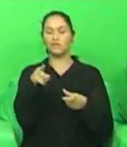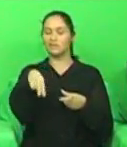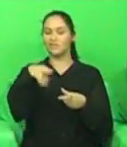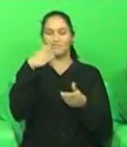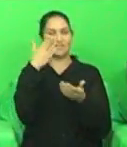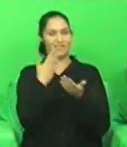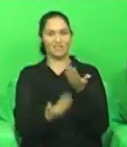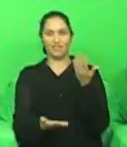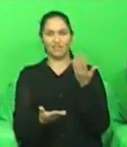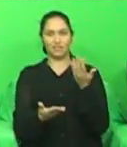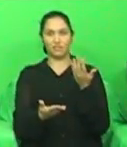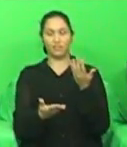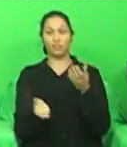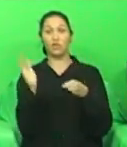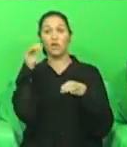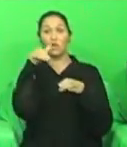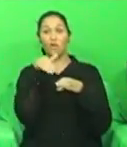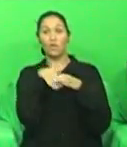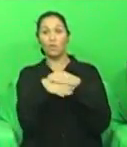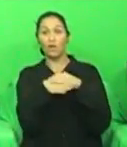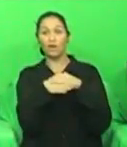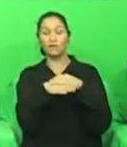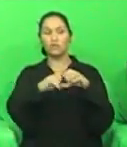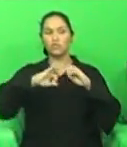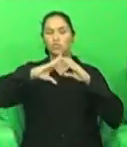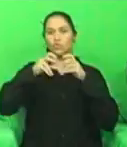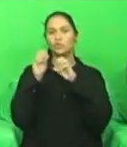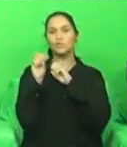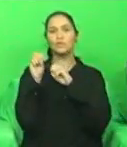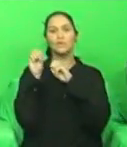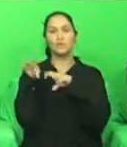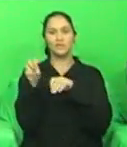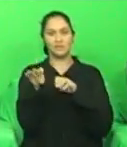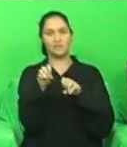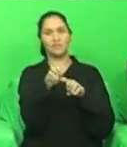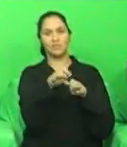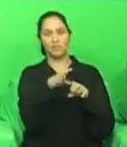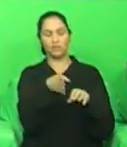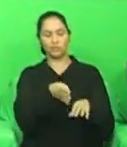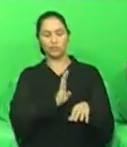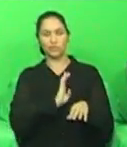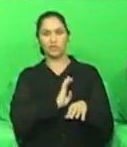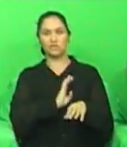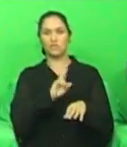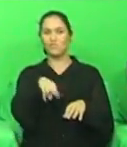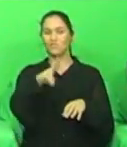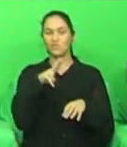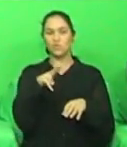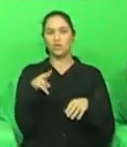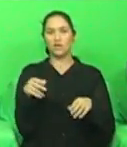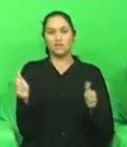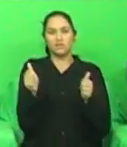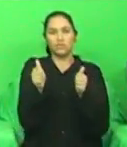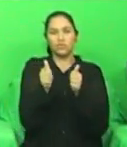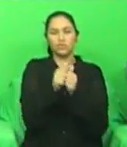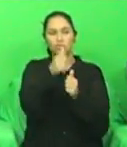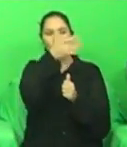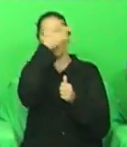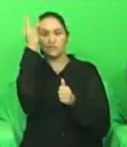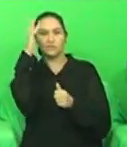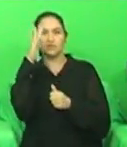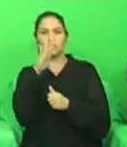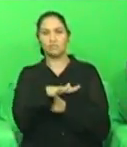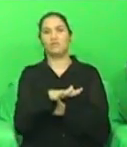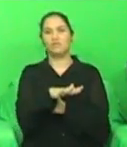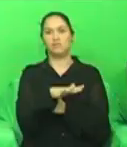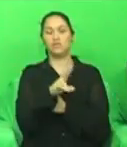largas guarda porque é tua vida não entres na vereda dos perversos nem siga pelo caminho dos